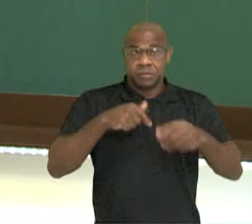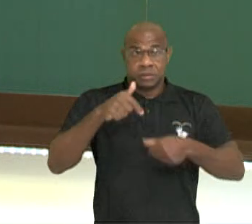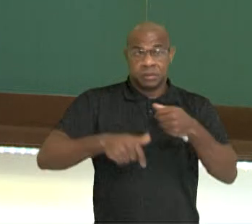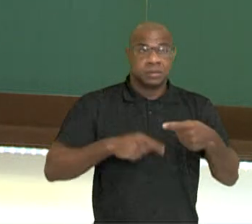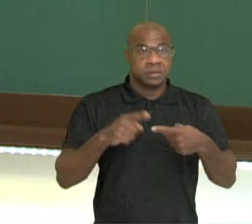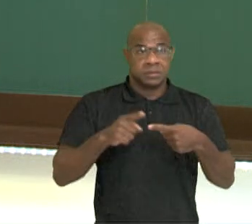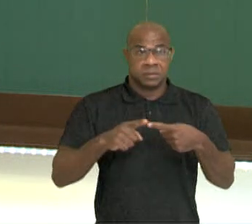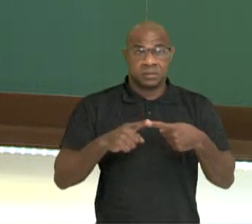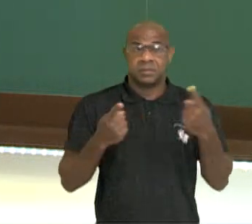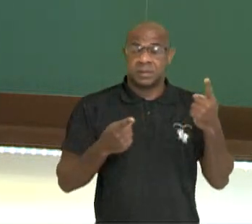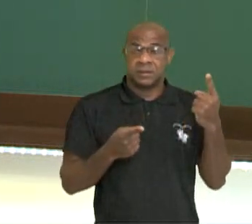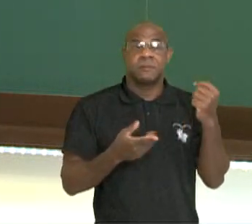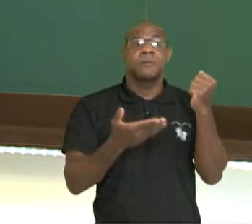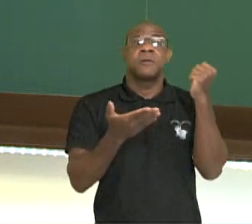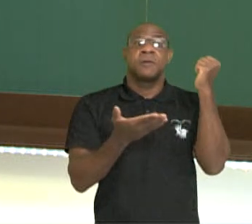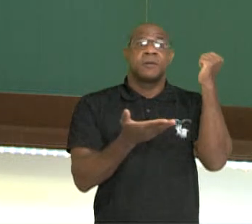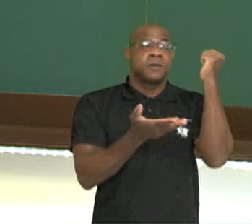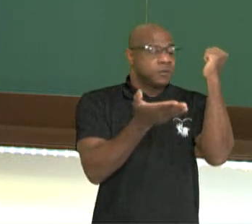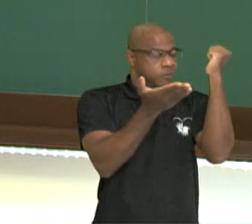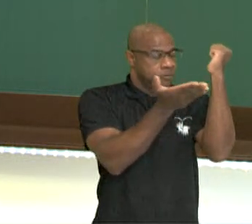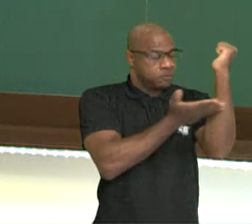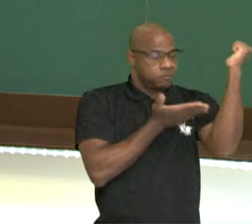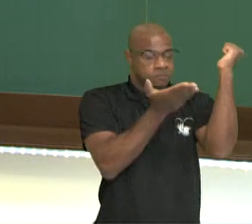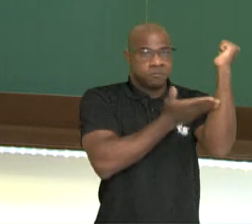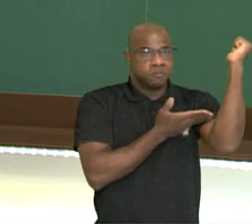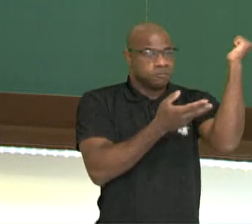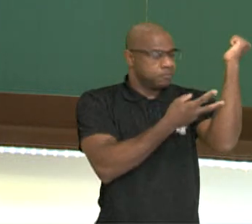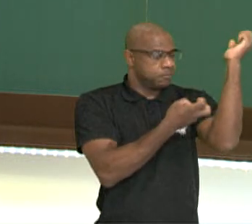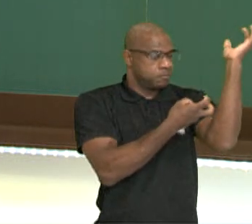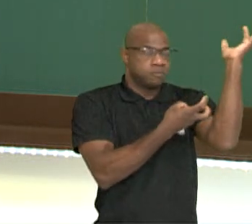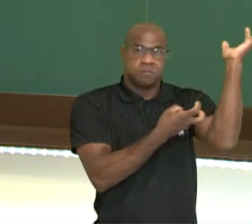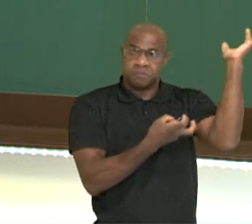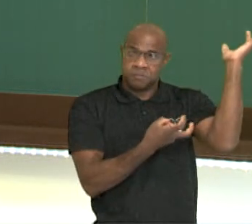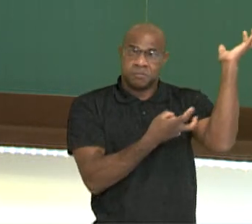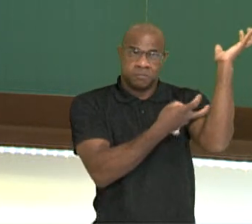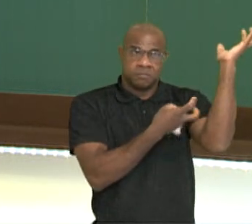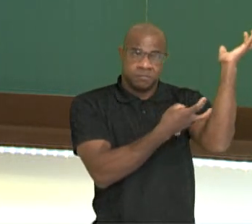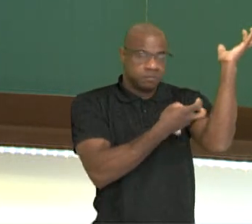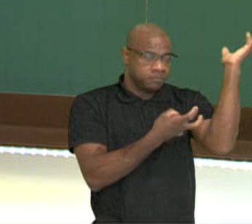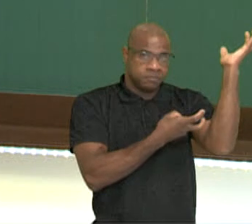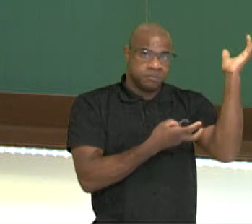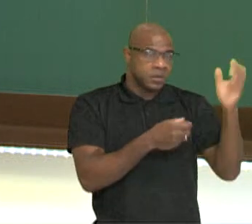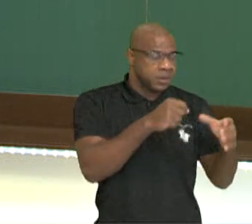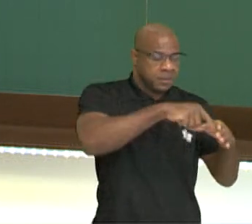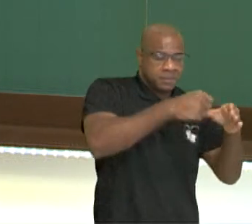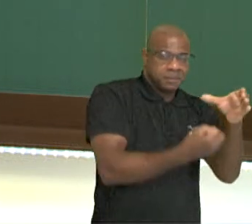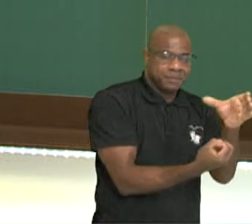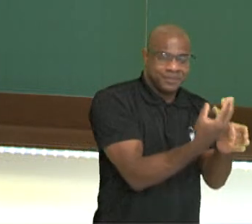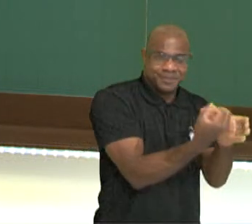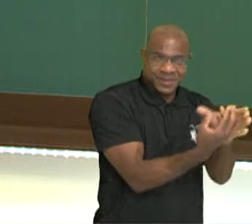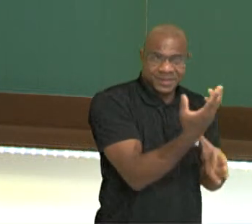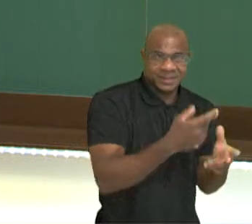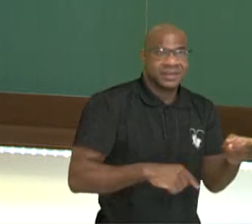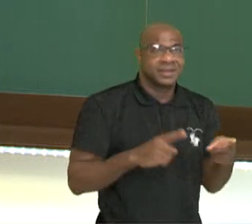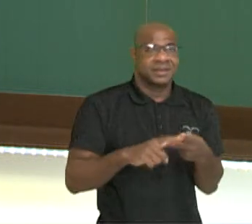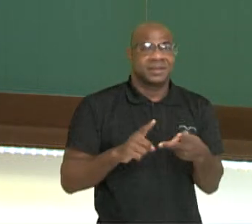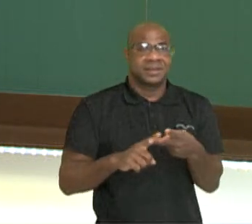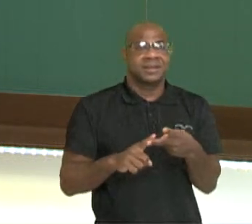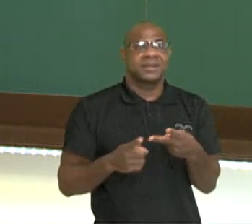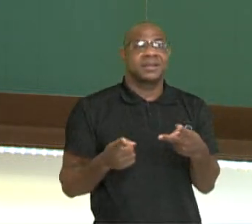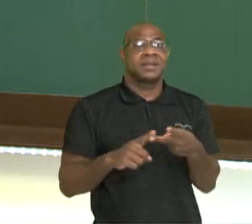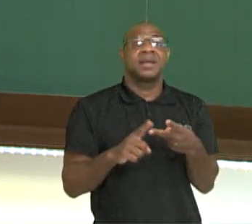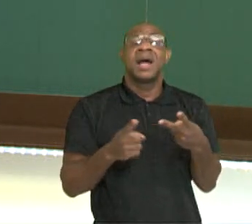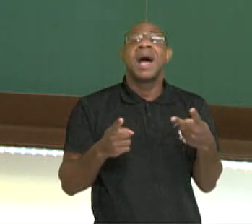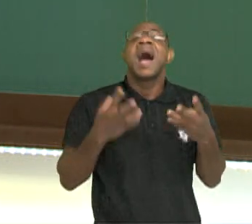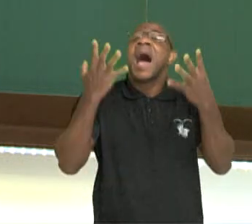a extração vegetal, quando eu retiro algo de uma planta. Extrativismo, então a